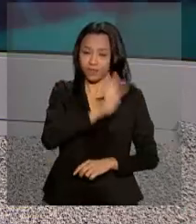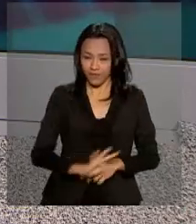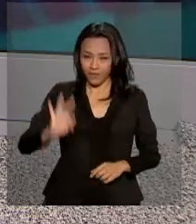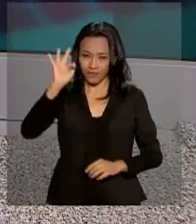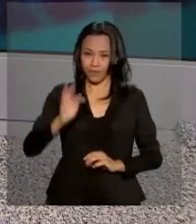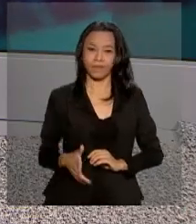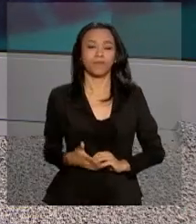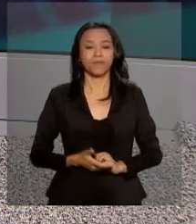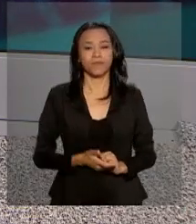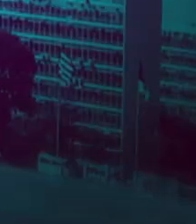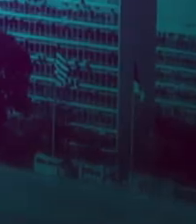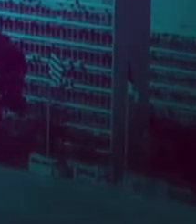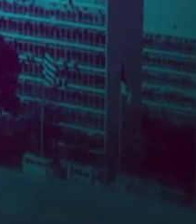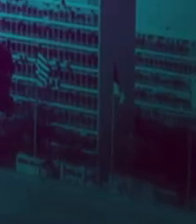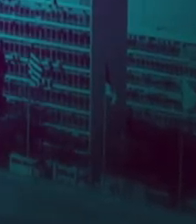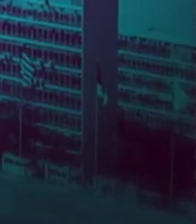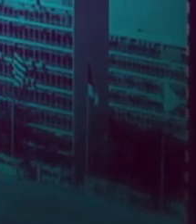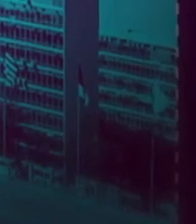federal